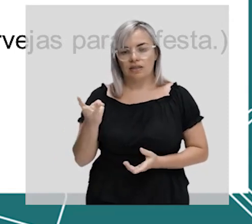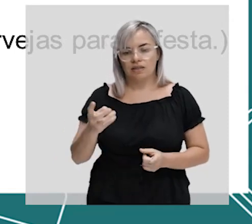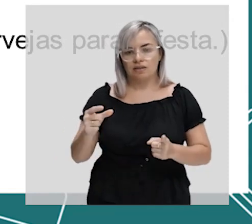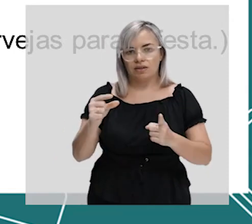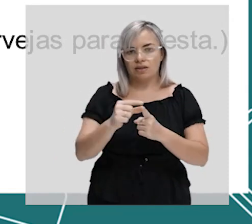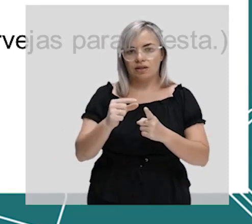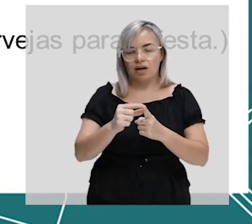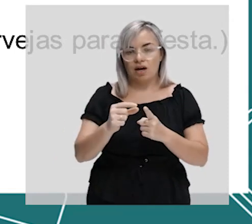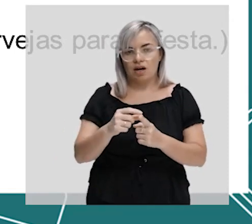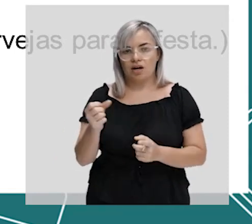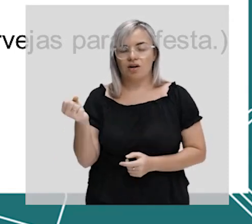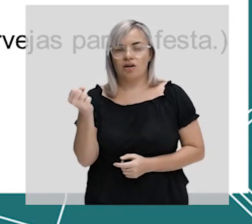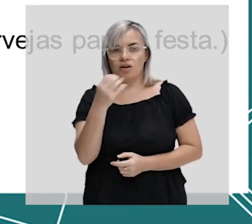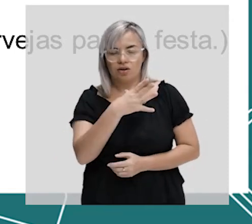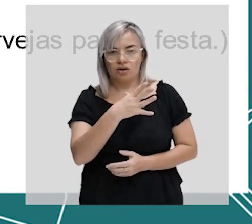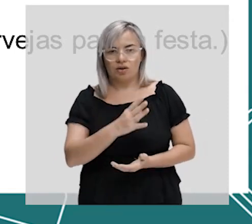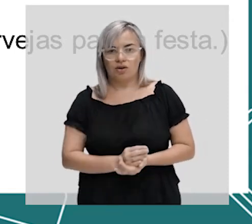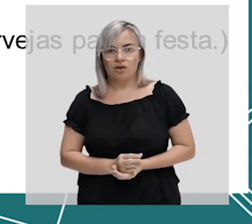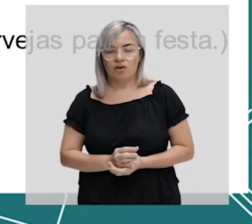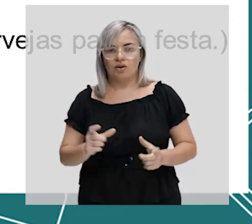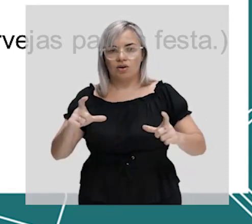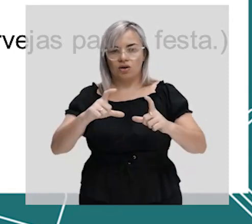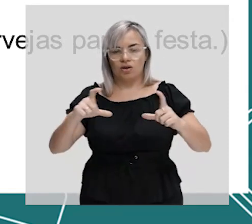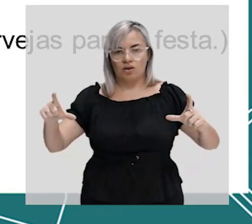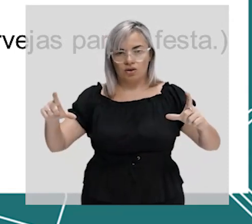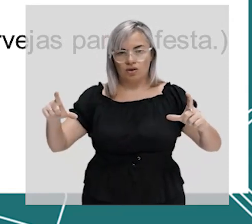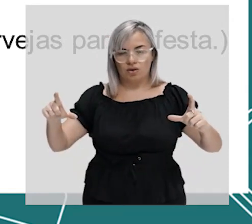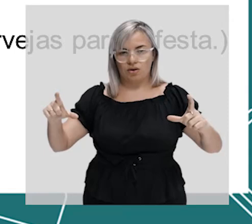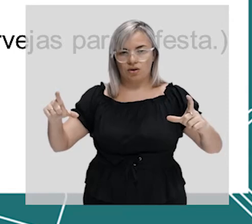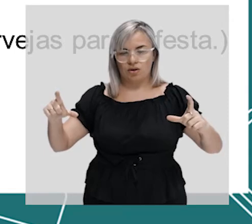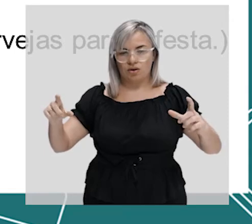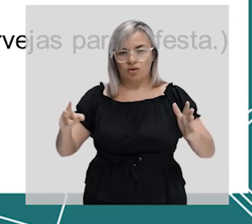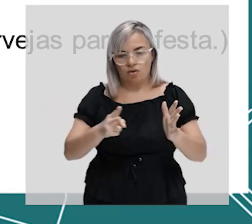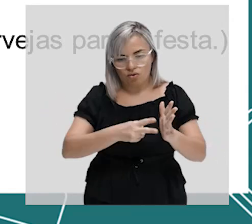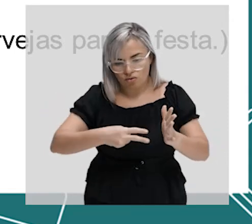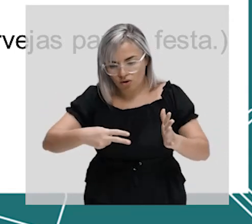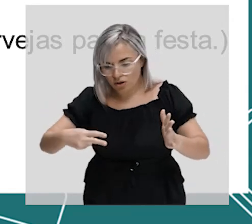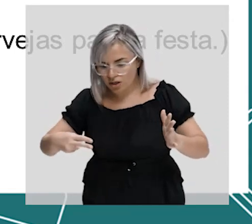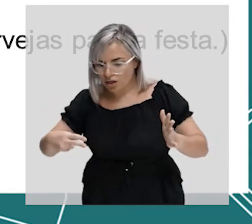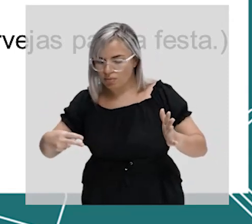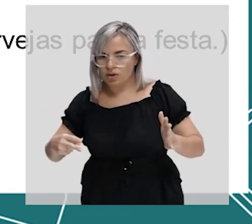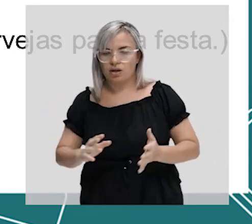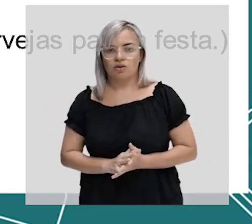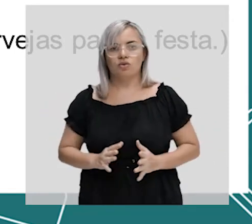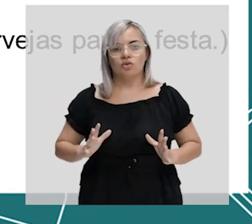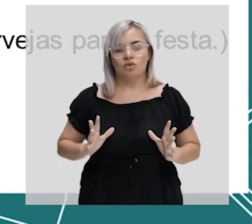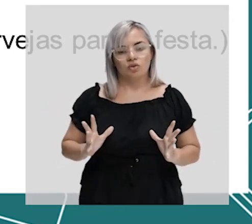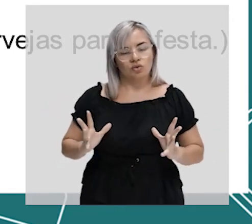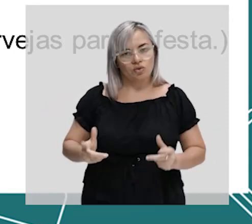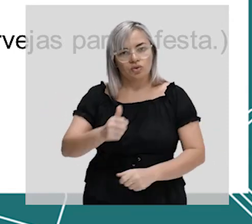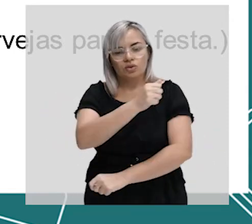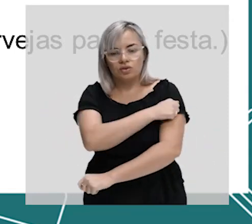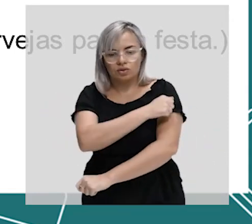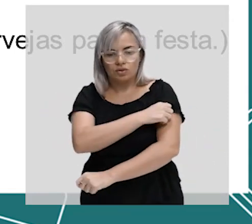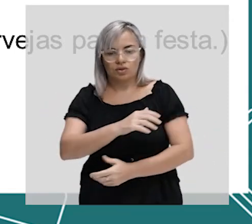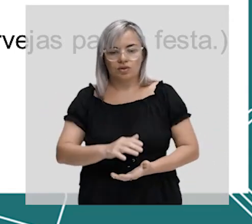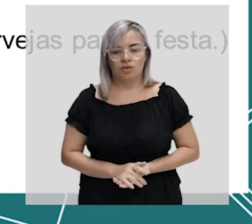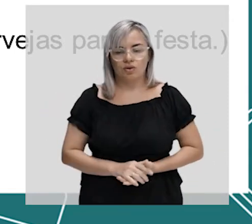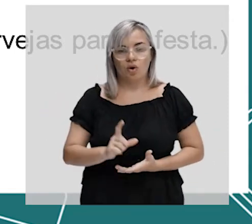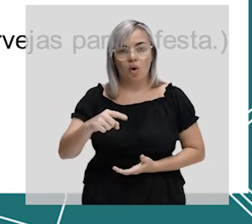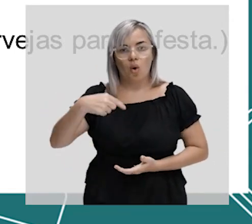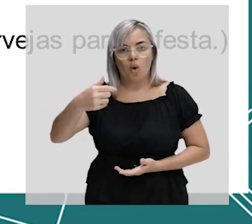vocês adicionarem aí no vocabulário de vocês. Outro exemplo. Comprei